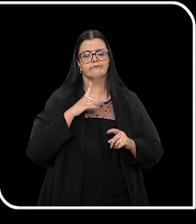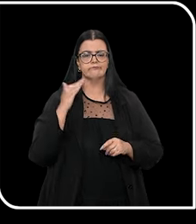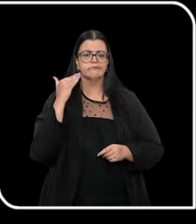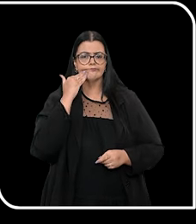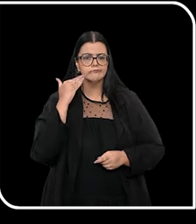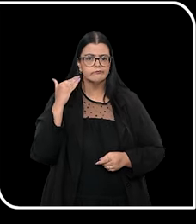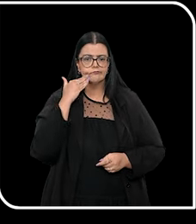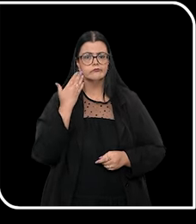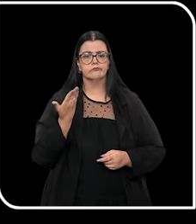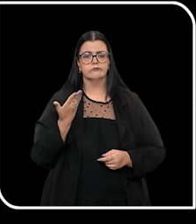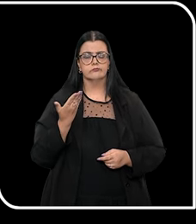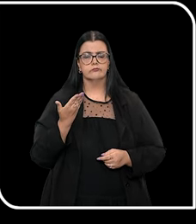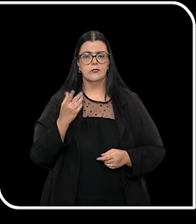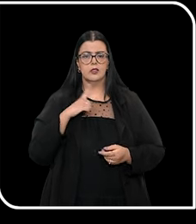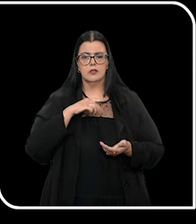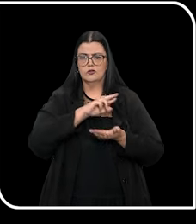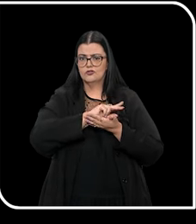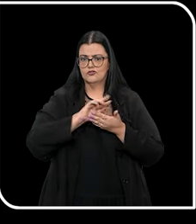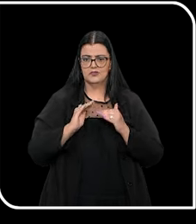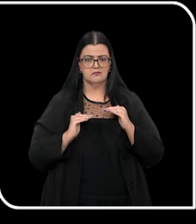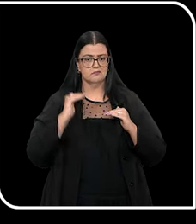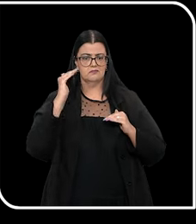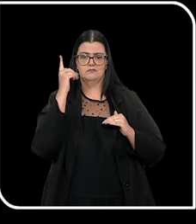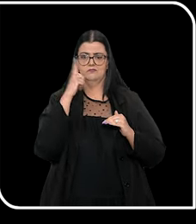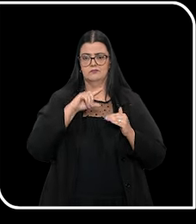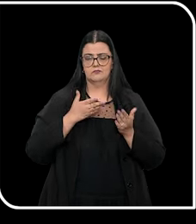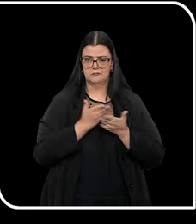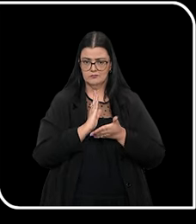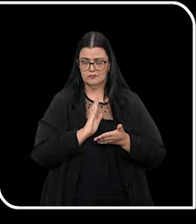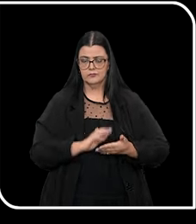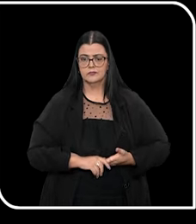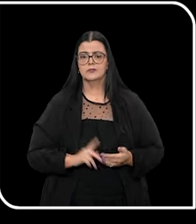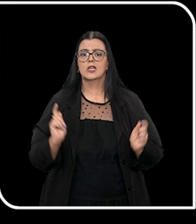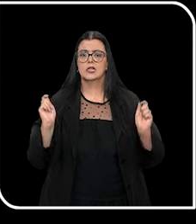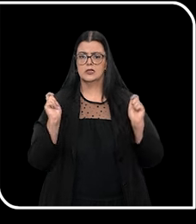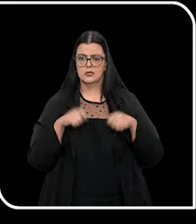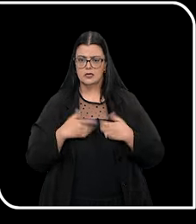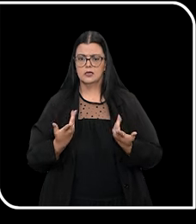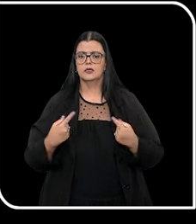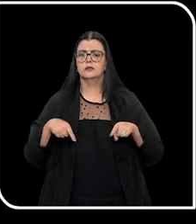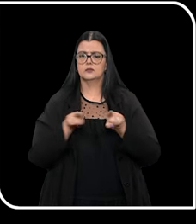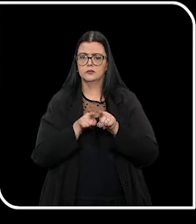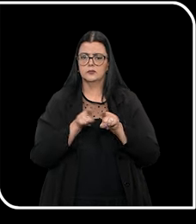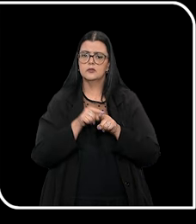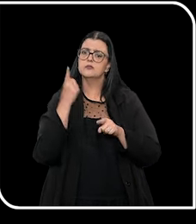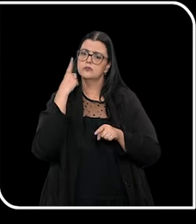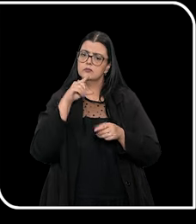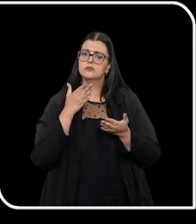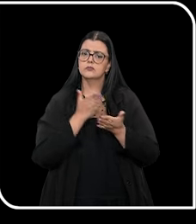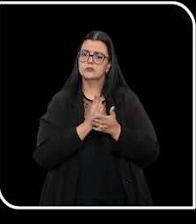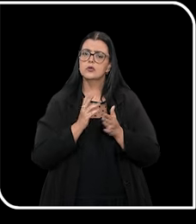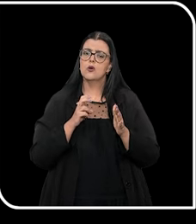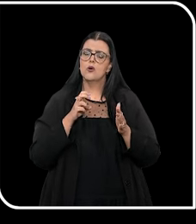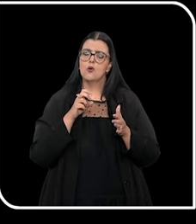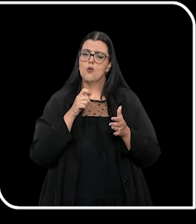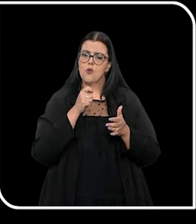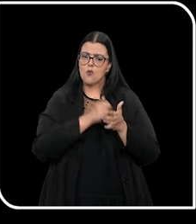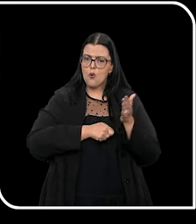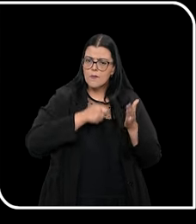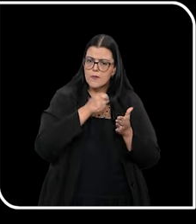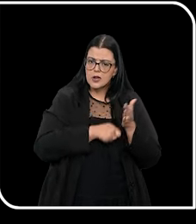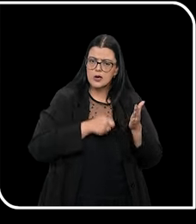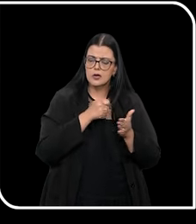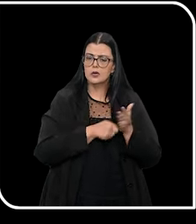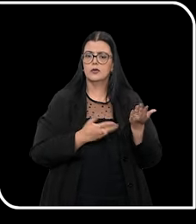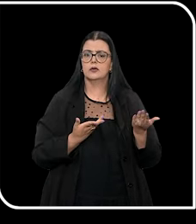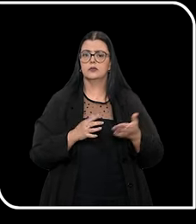deficiente é ter ter inúmeros privilégios e a gente pode se valer desses privilégios para poder cobrar para